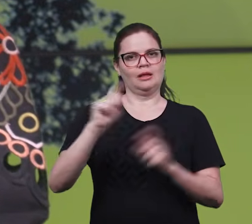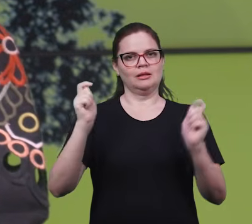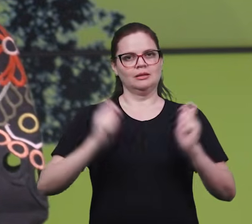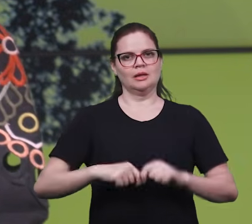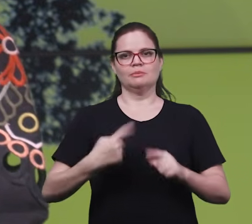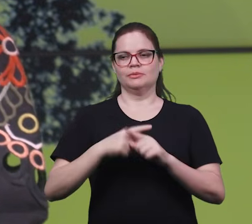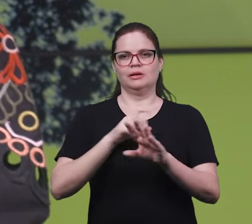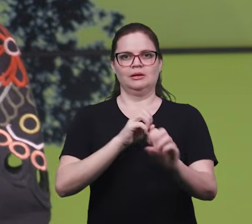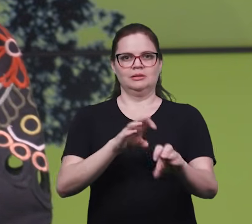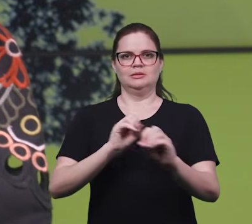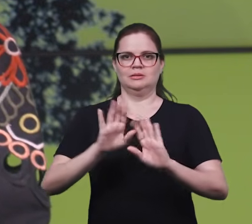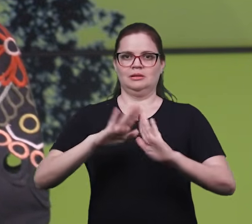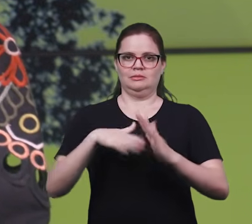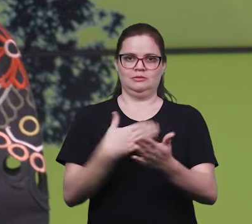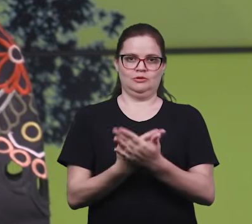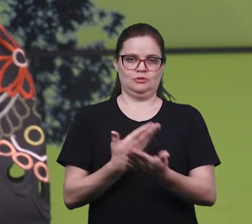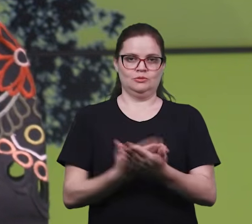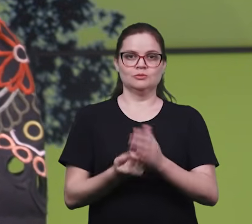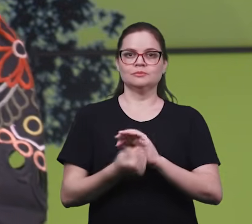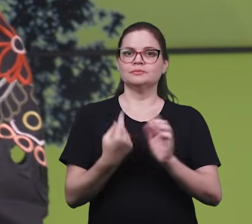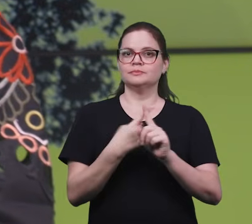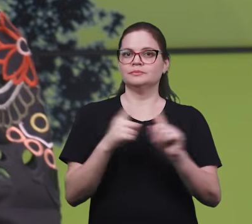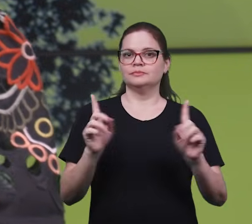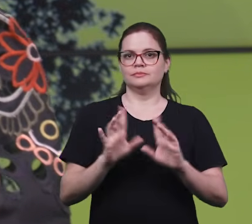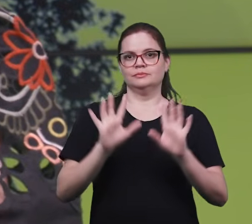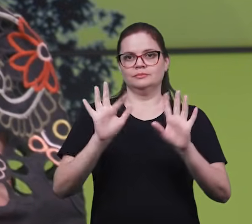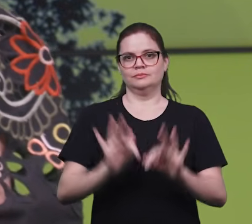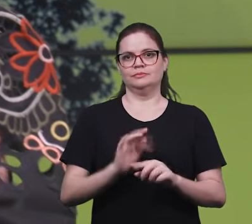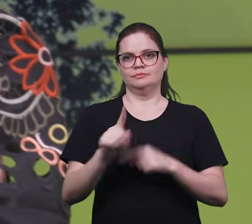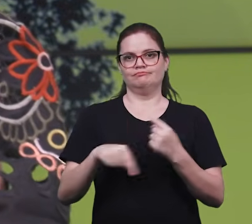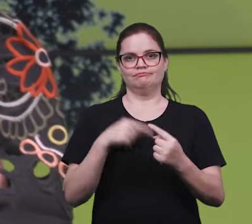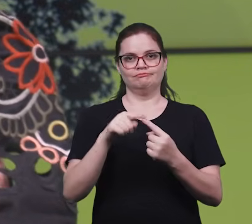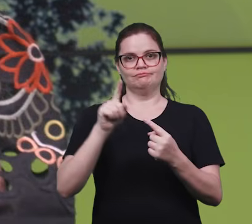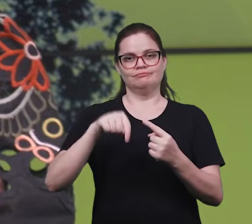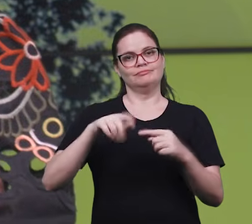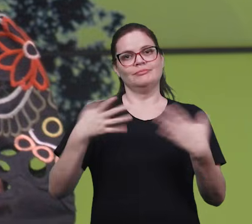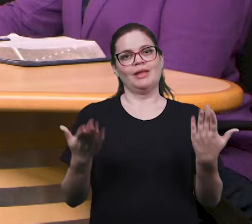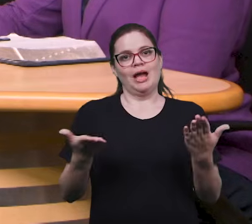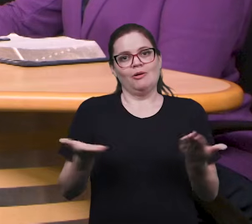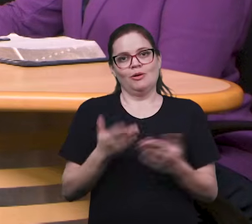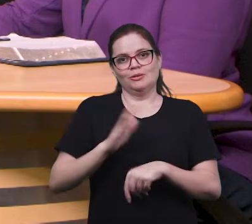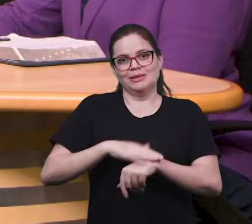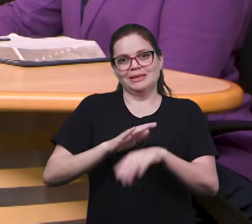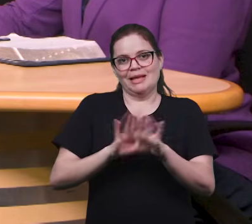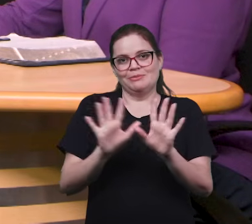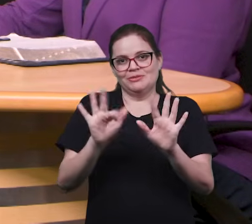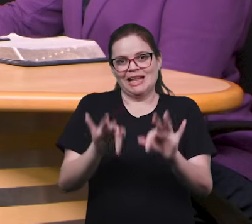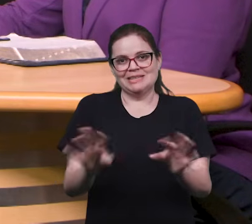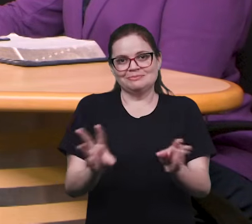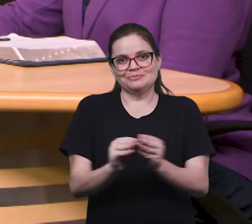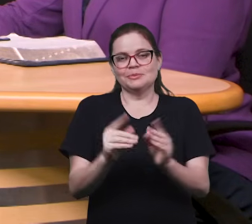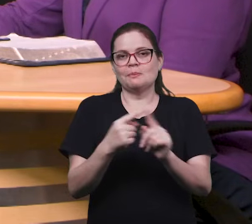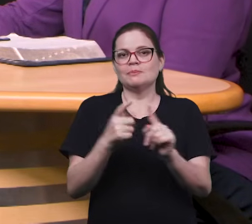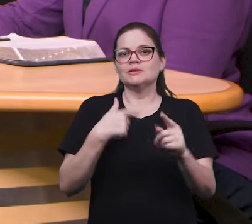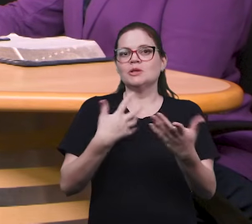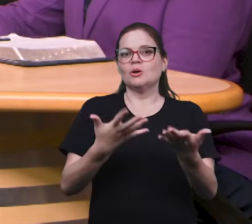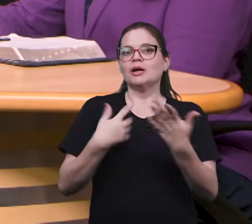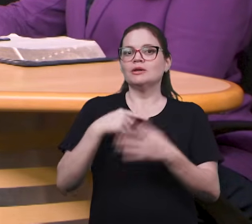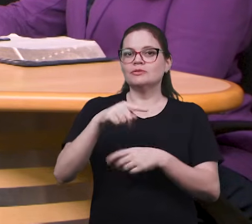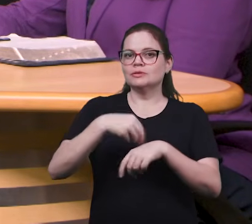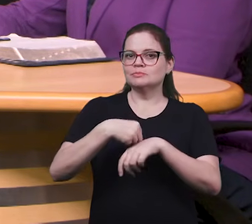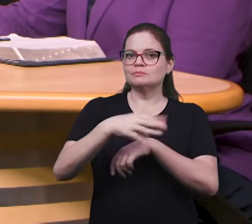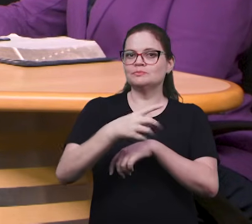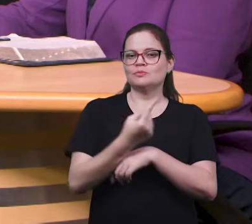ministrado na sala de aula. Mas, por fim, o nosso tempo já se esgota mais uma vez, Bianca, nós gostaríamos que você deixasse